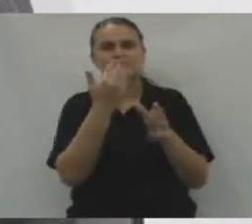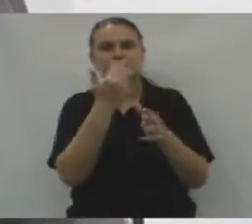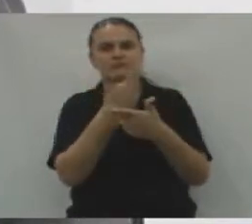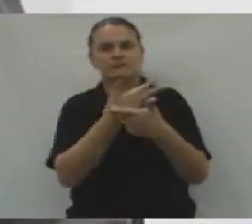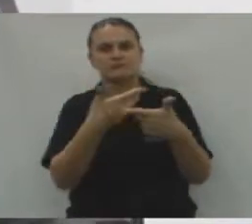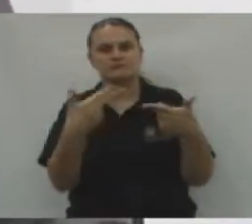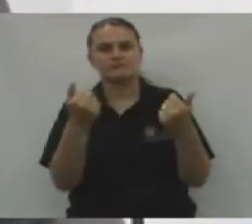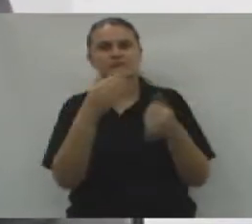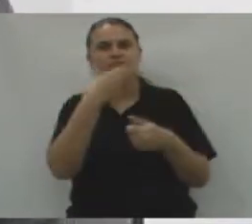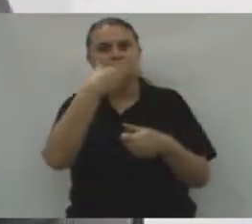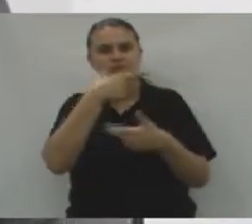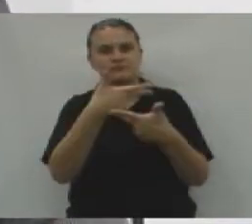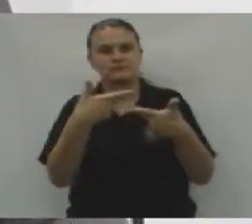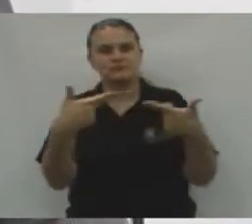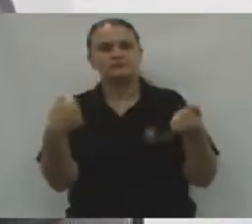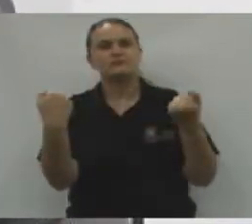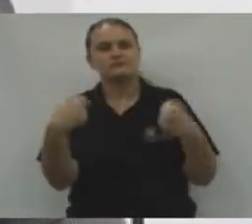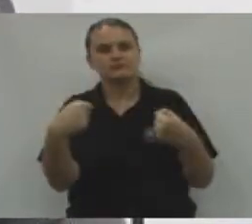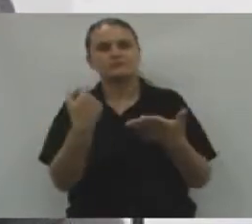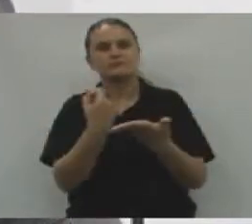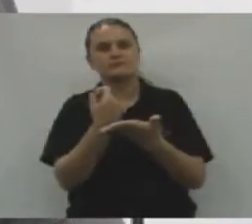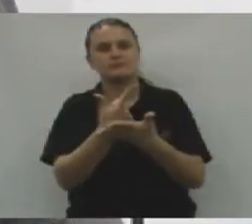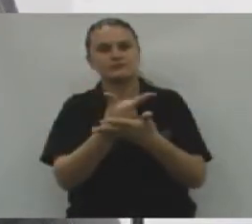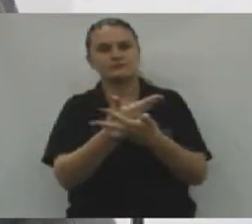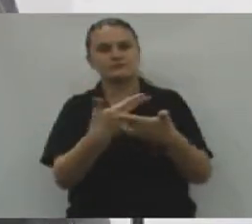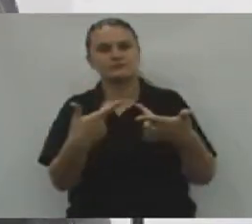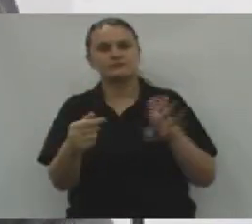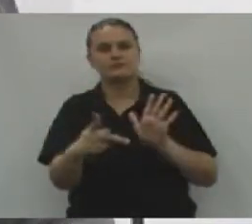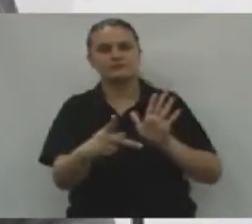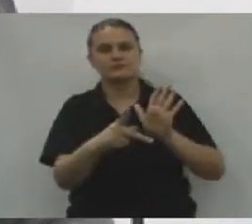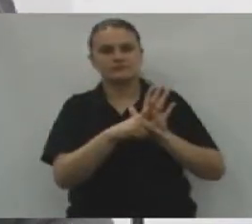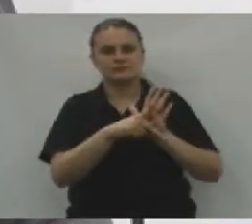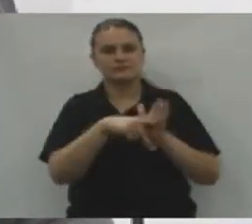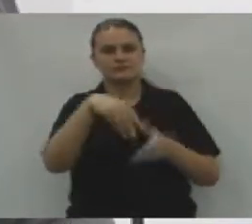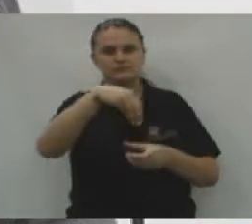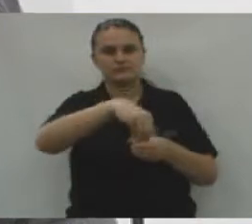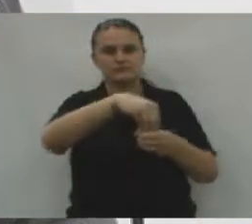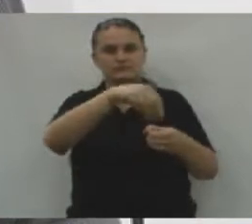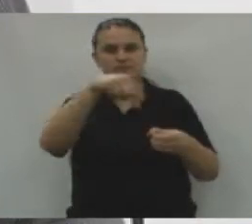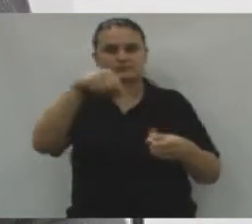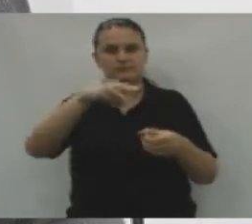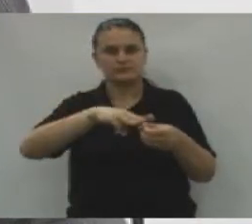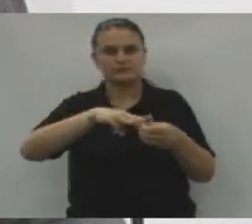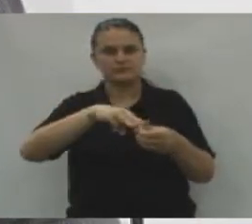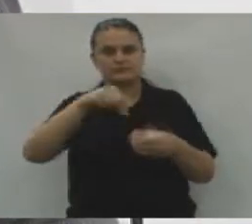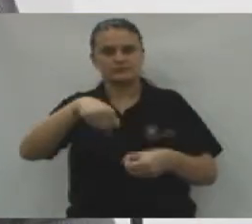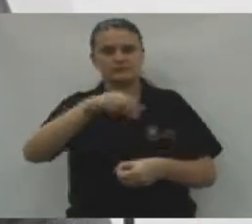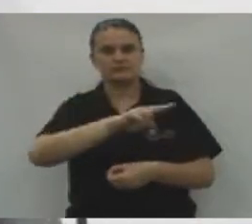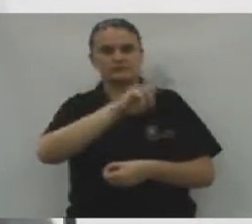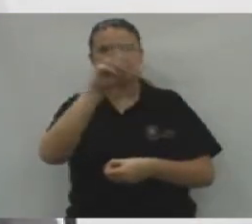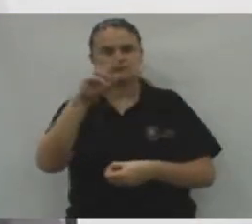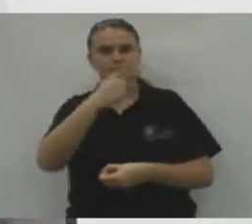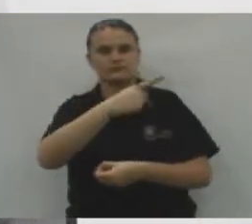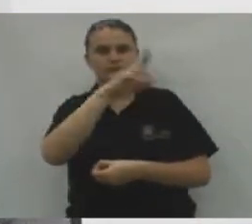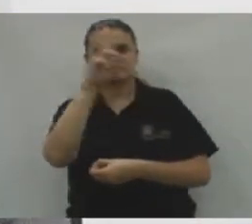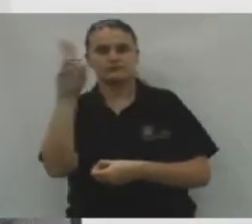frutolândias aí, para que comprem o produto do nosso agricultor local, ou seja, da nossa